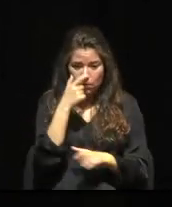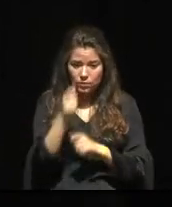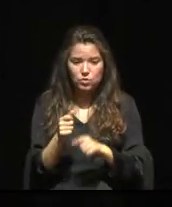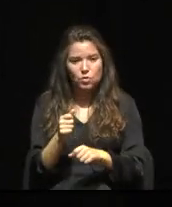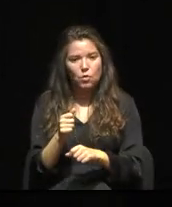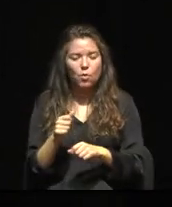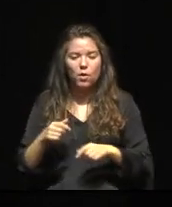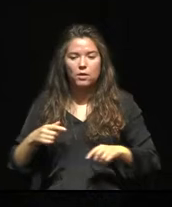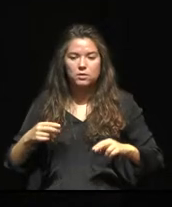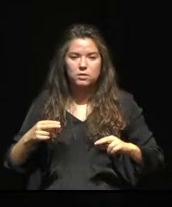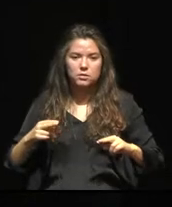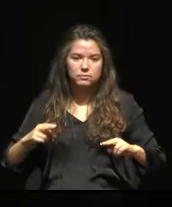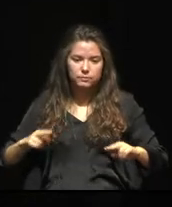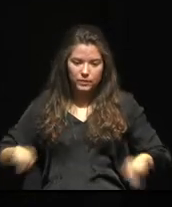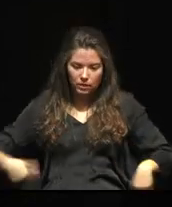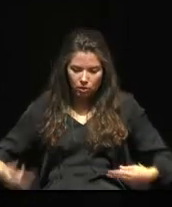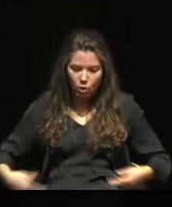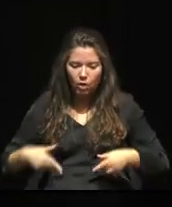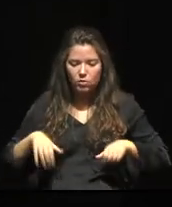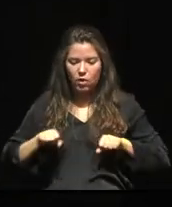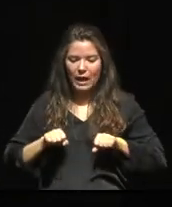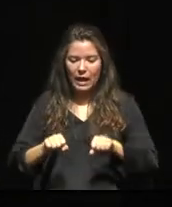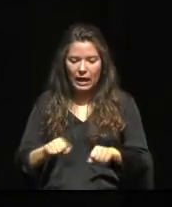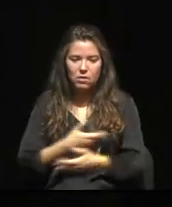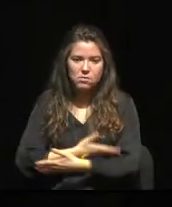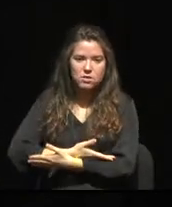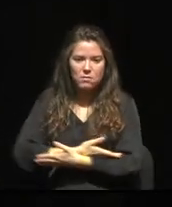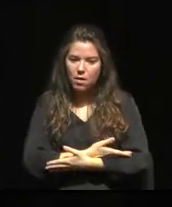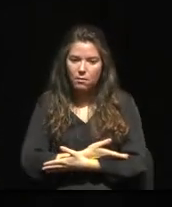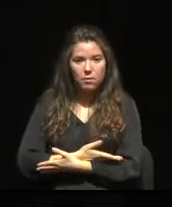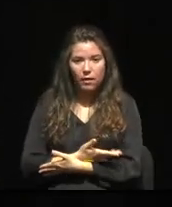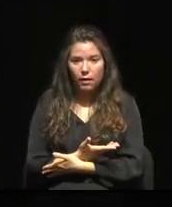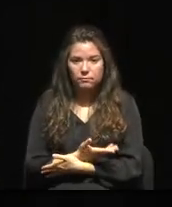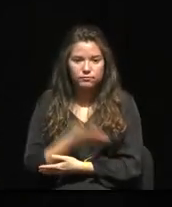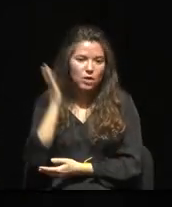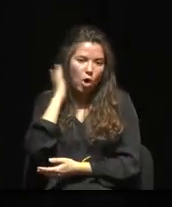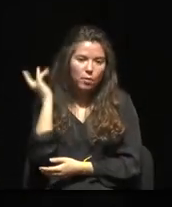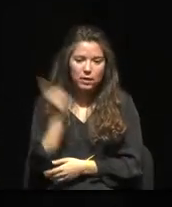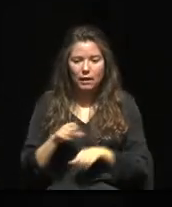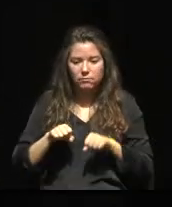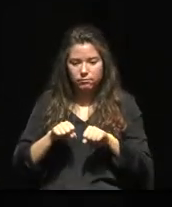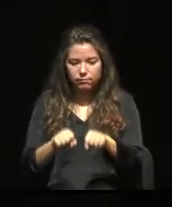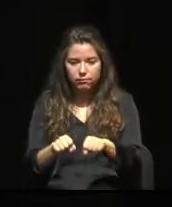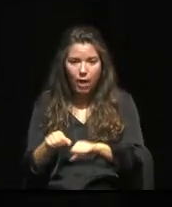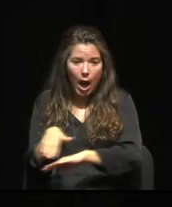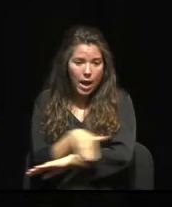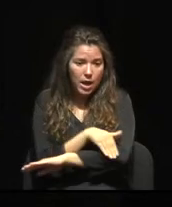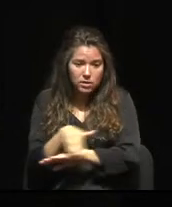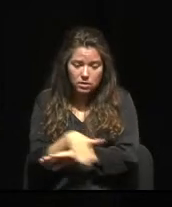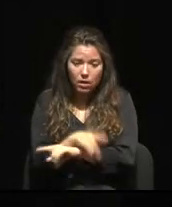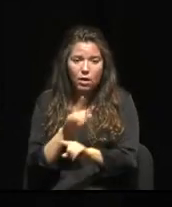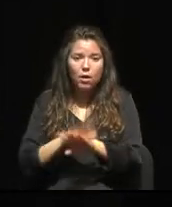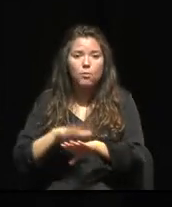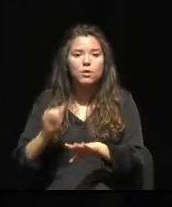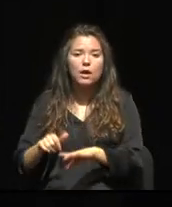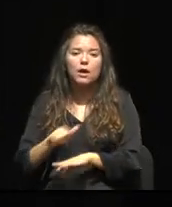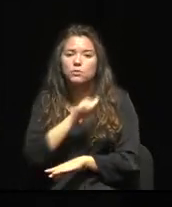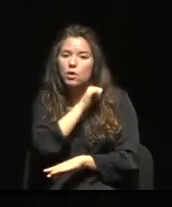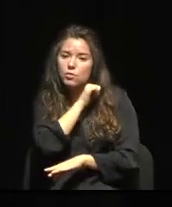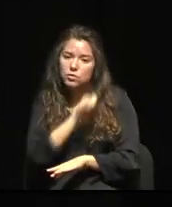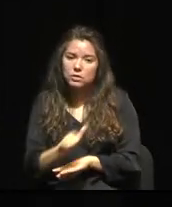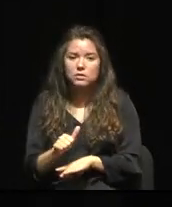reduzida e carrinhos de bebé têm vindo a ser obrigados a circular ar em pena Estrada por causa de uma autorização da junta para